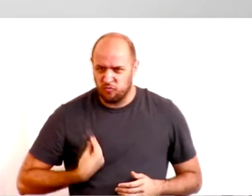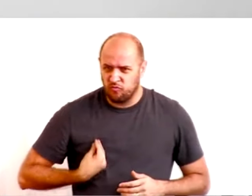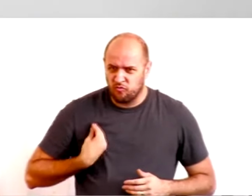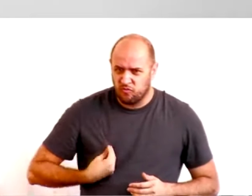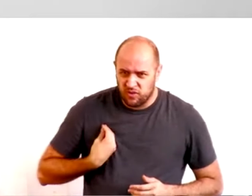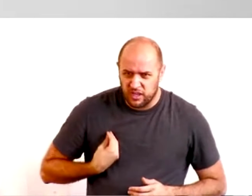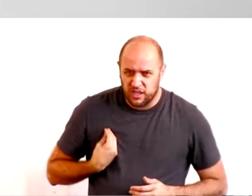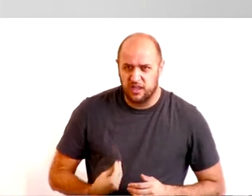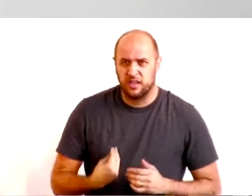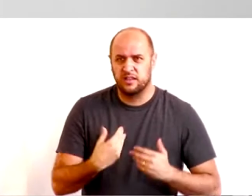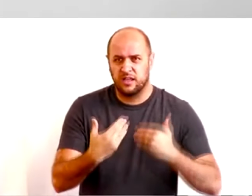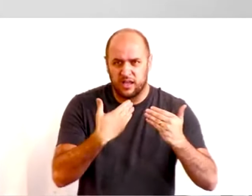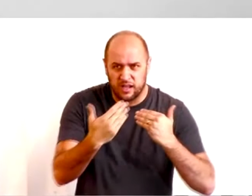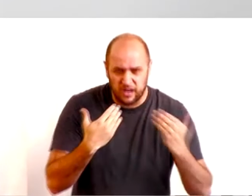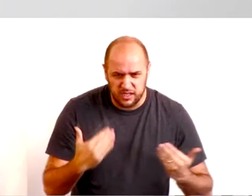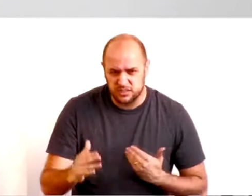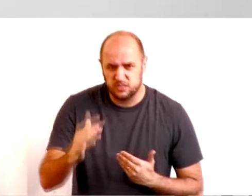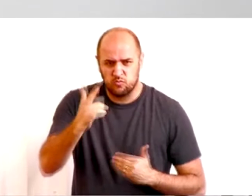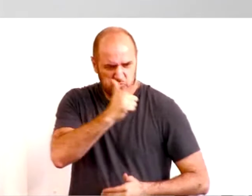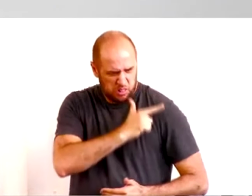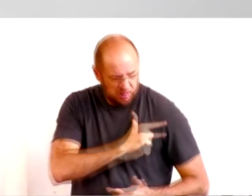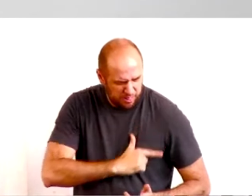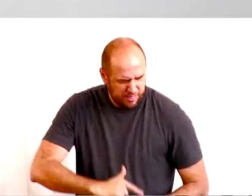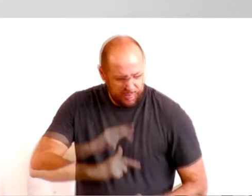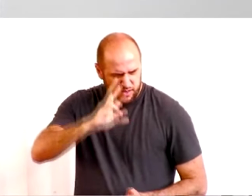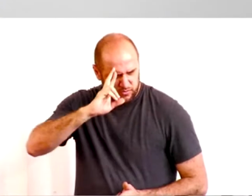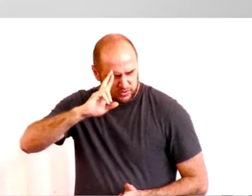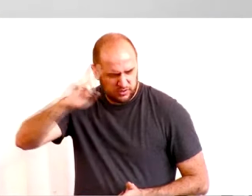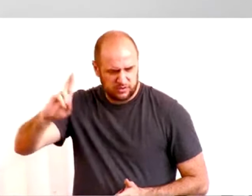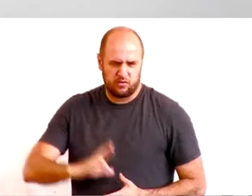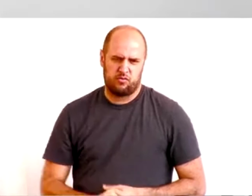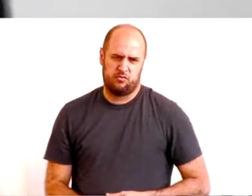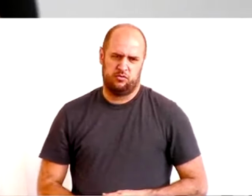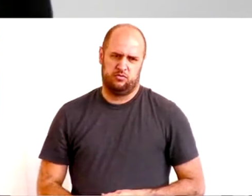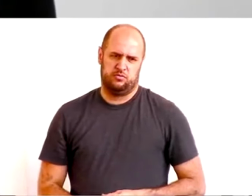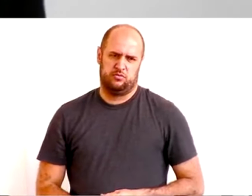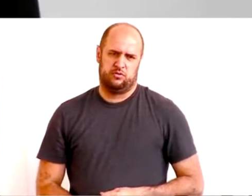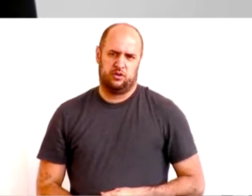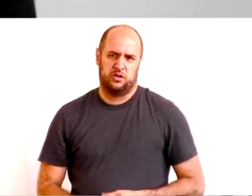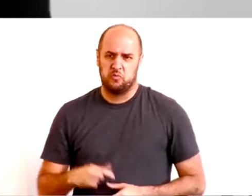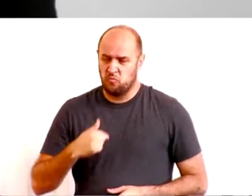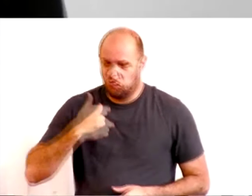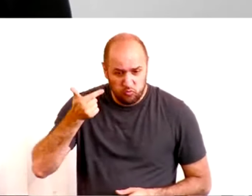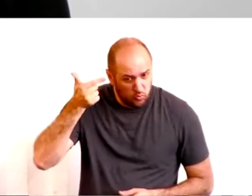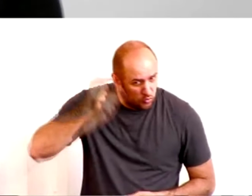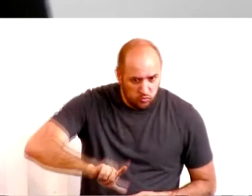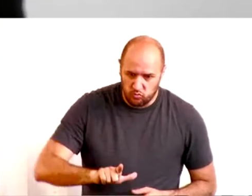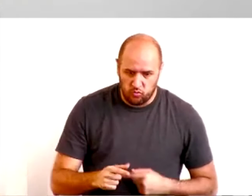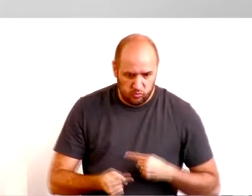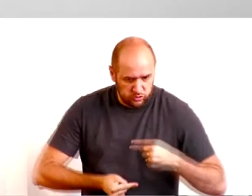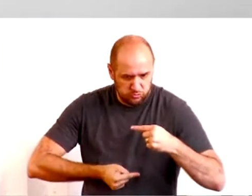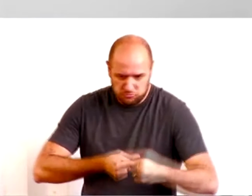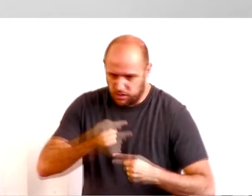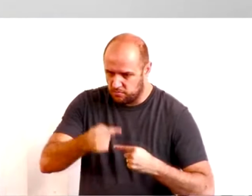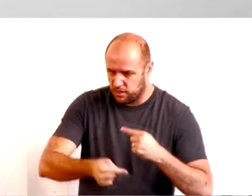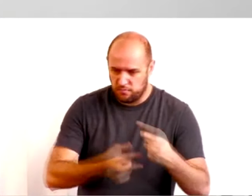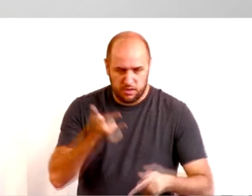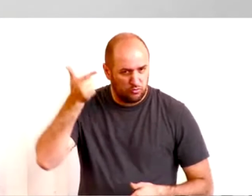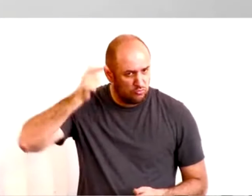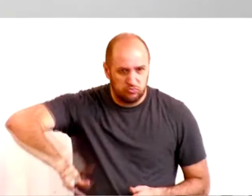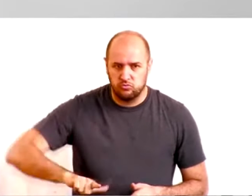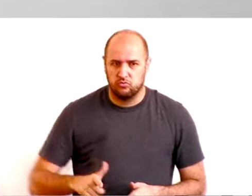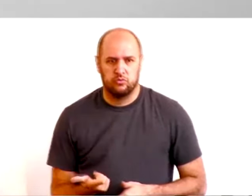em relacionamento puro com Cristo, e não tenho conseguido dar passos, um dos